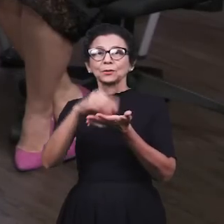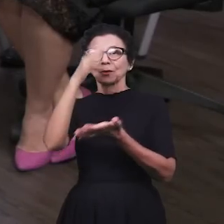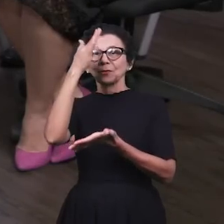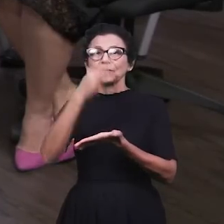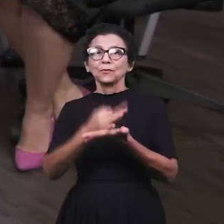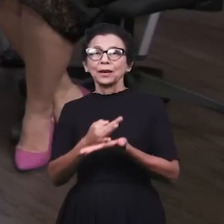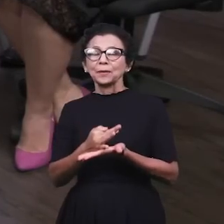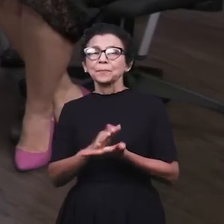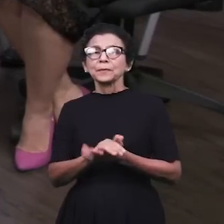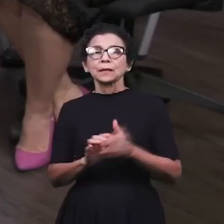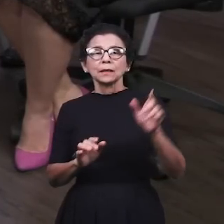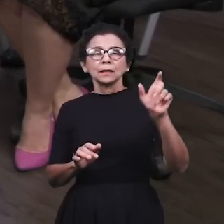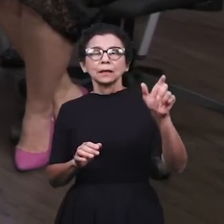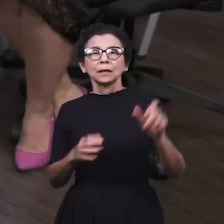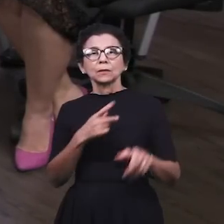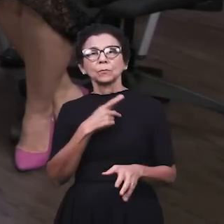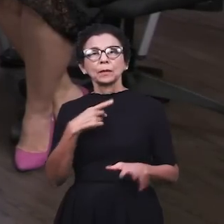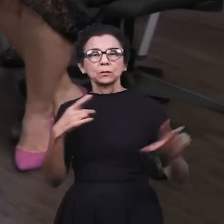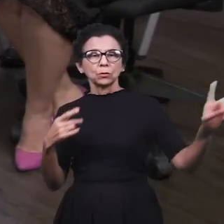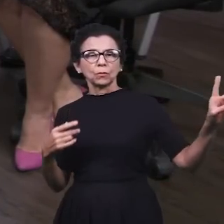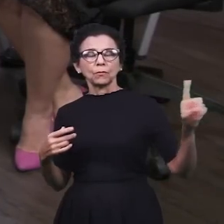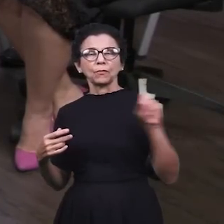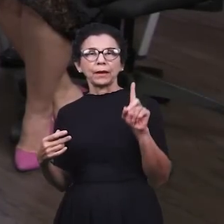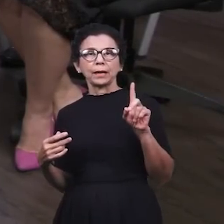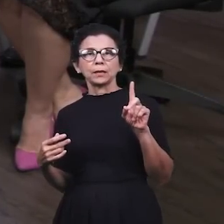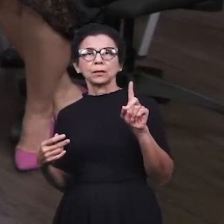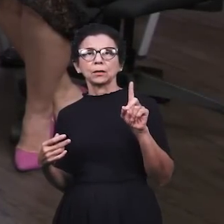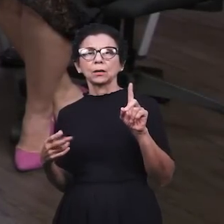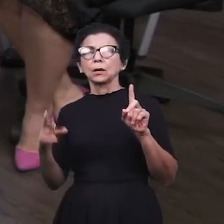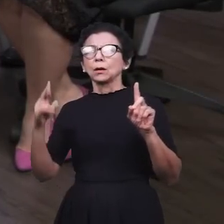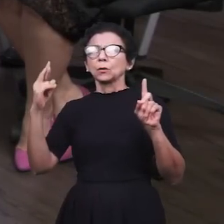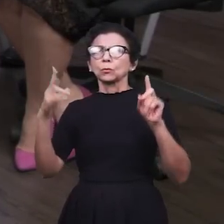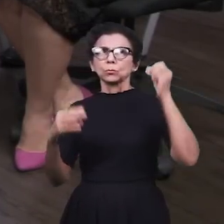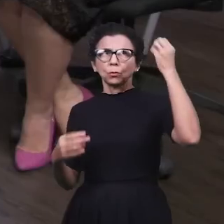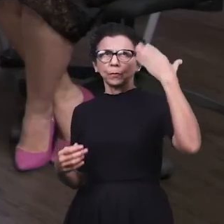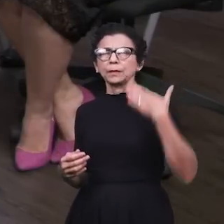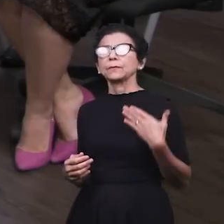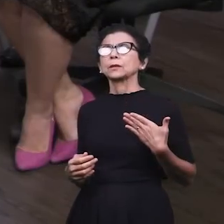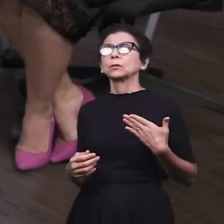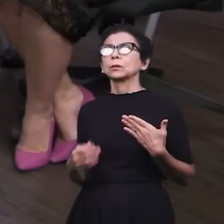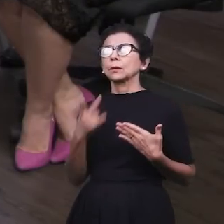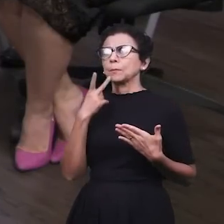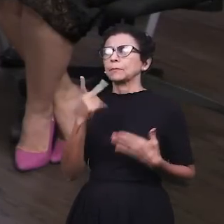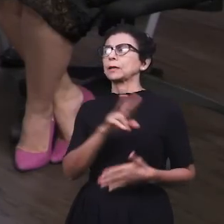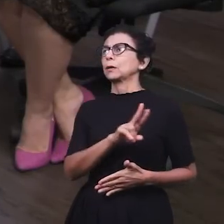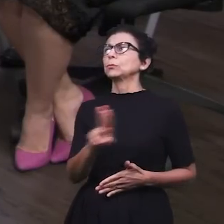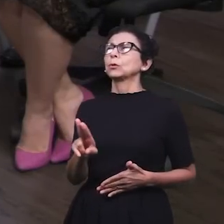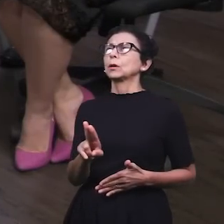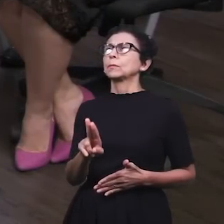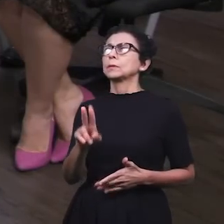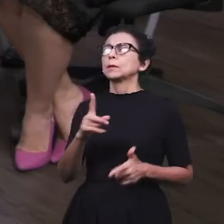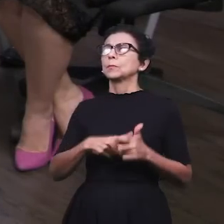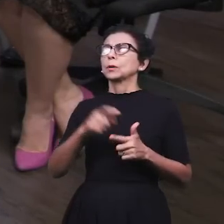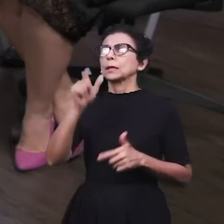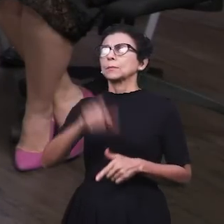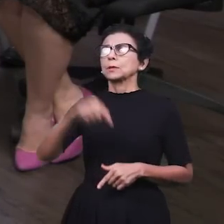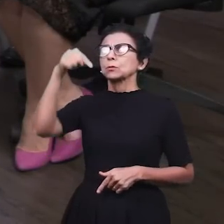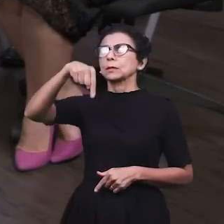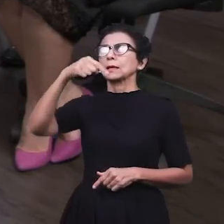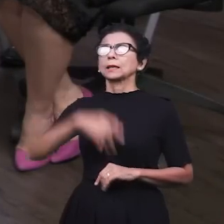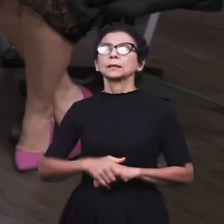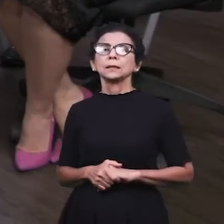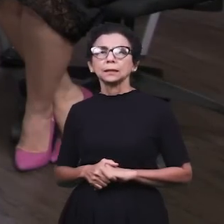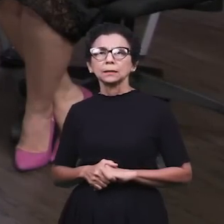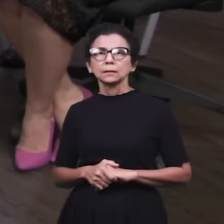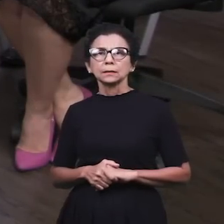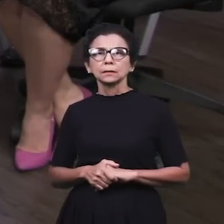fé. Mas aí veio um pastor e disse assim, não, eu tive uma revelação que é para citar o nome, porque a pessoa está aqui. Ninguém sabia quem era, o